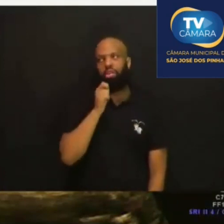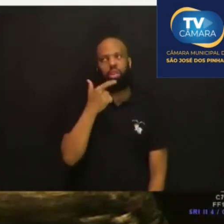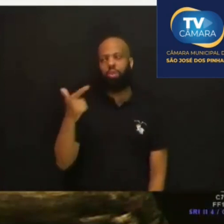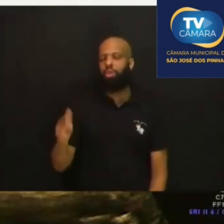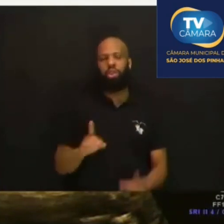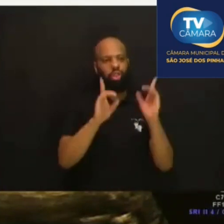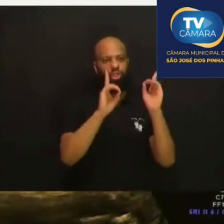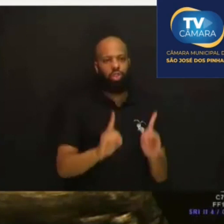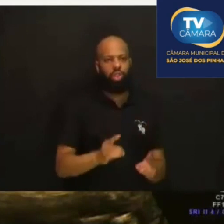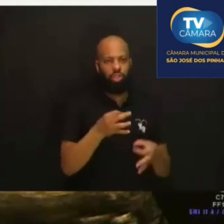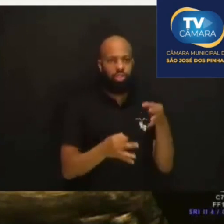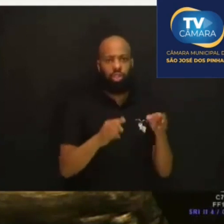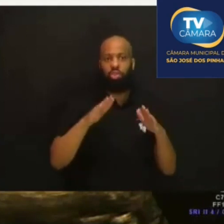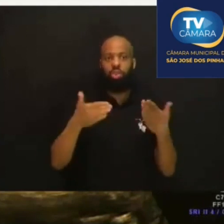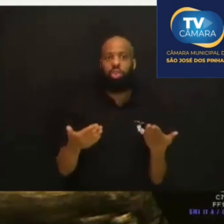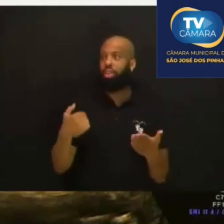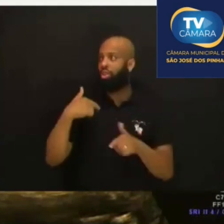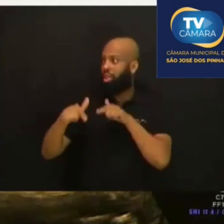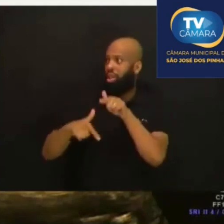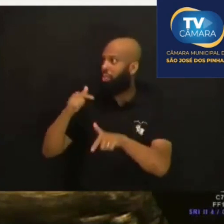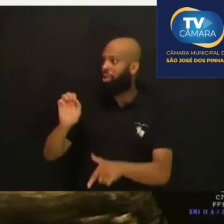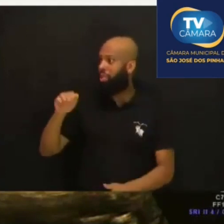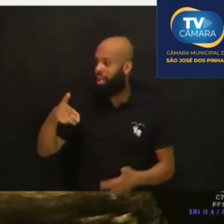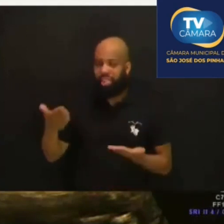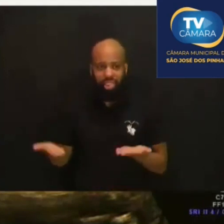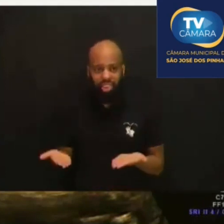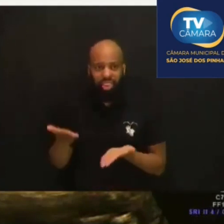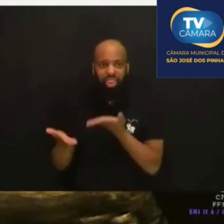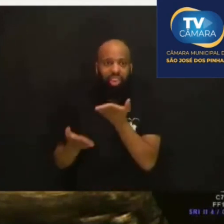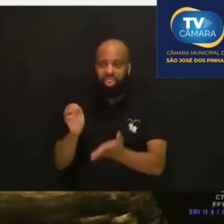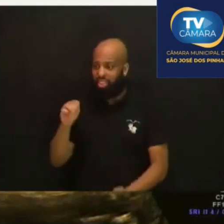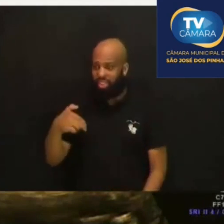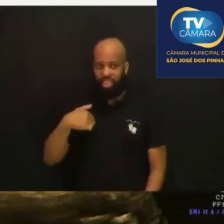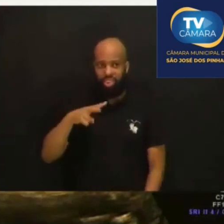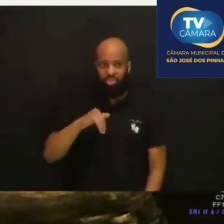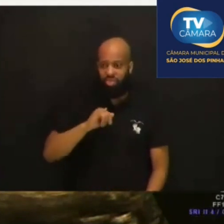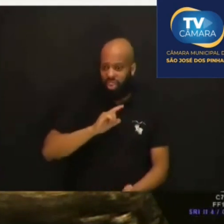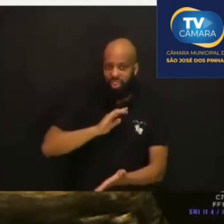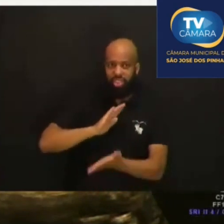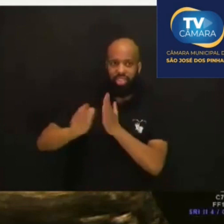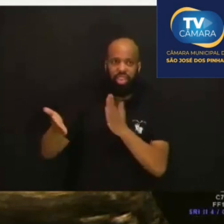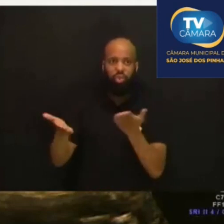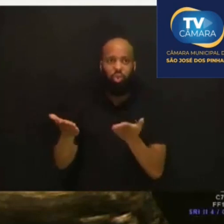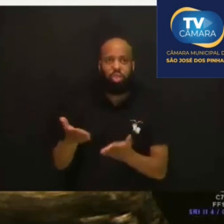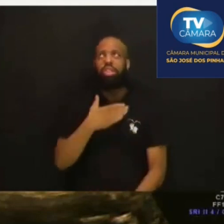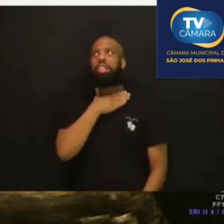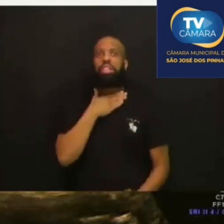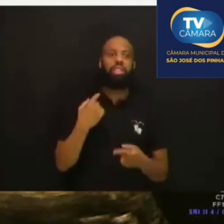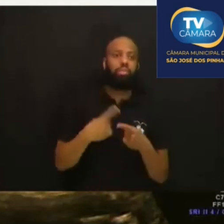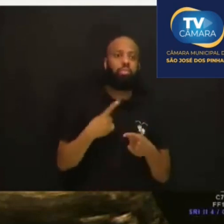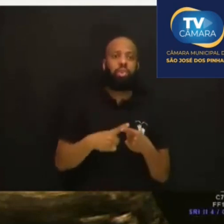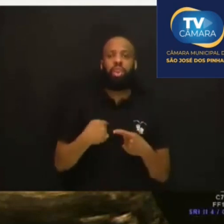jurídico ainda. Então, eu estou trabalhando para quem? Eu vou sair daqui hoje em crise, porque eu não sei para quem que eu faço